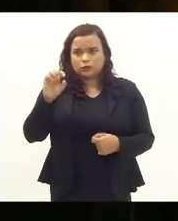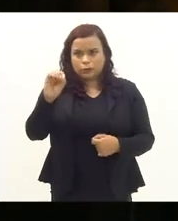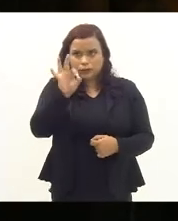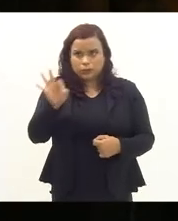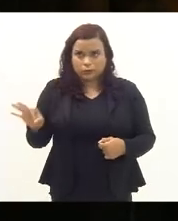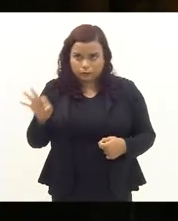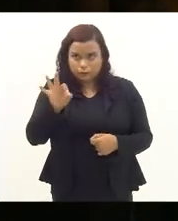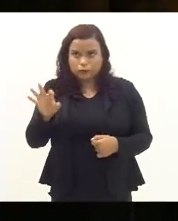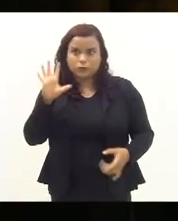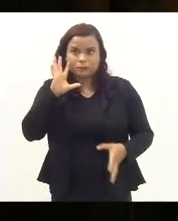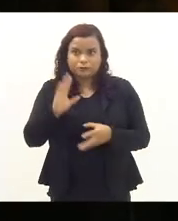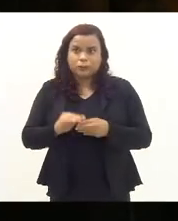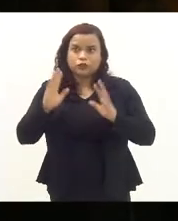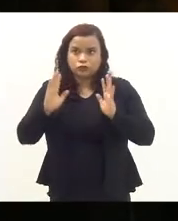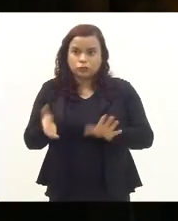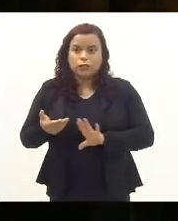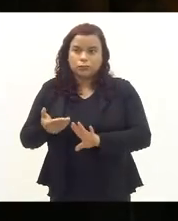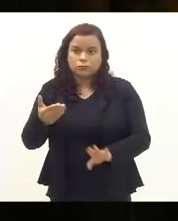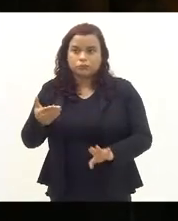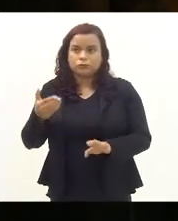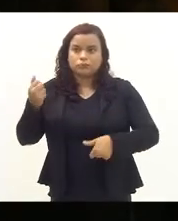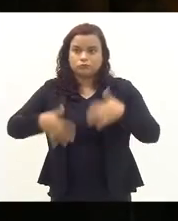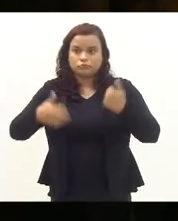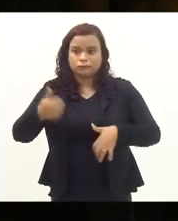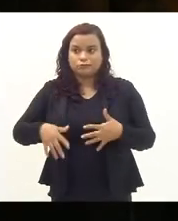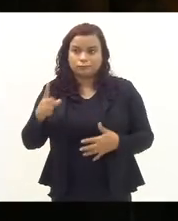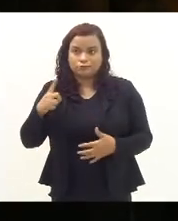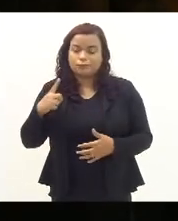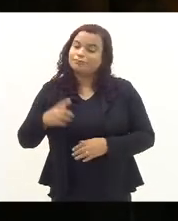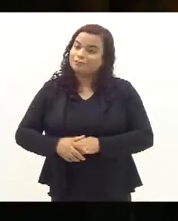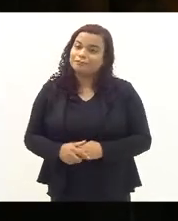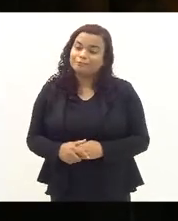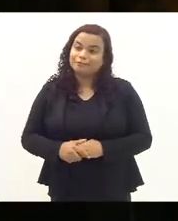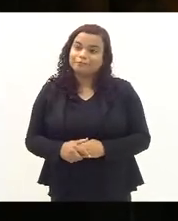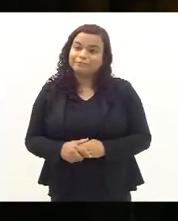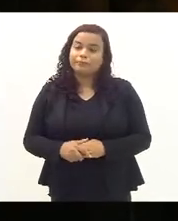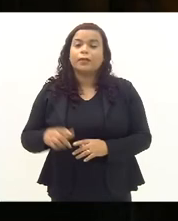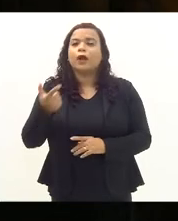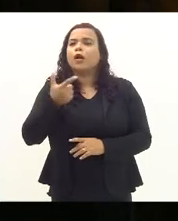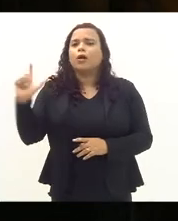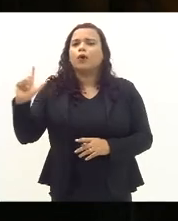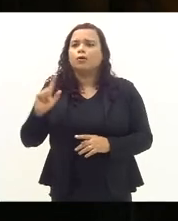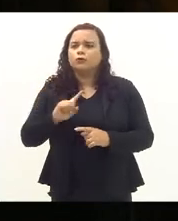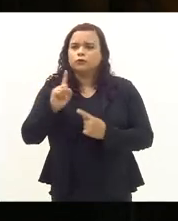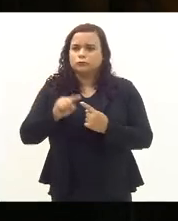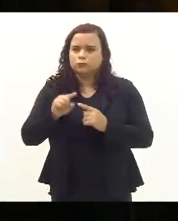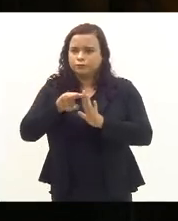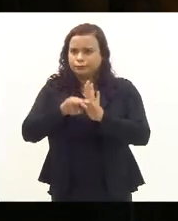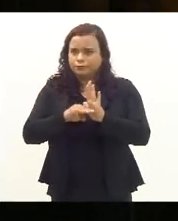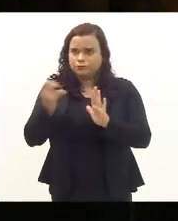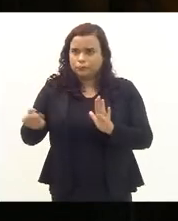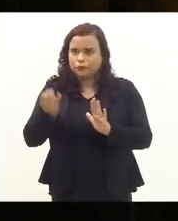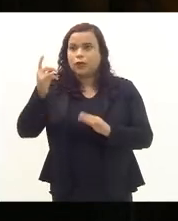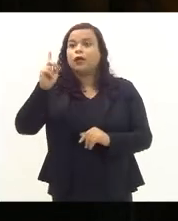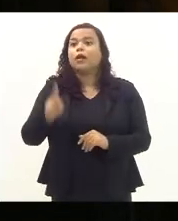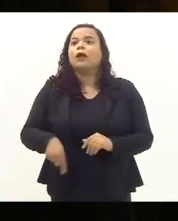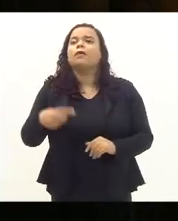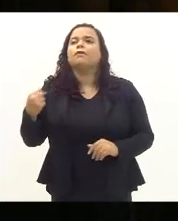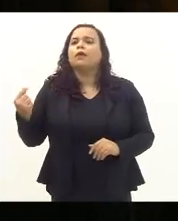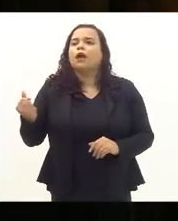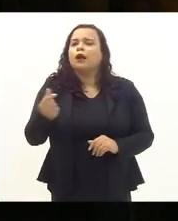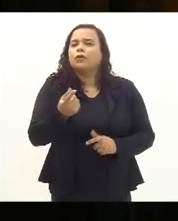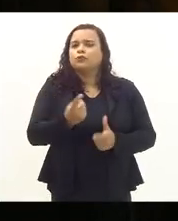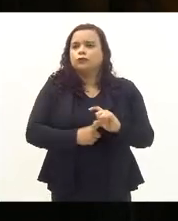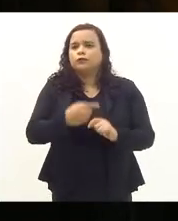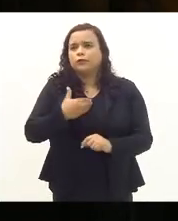Como já havia pontuado aqui outro dado relevante são os valores